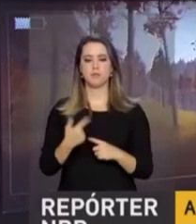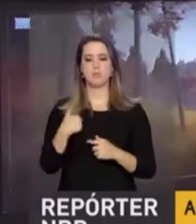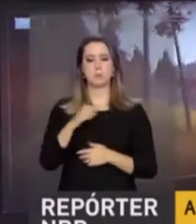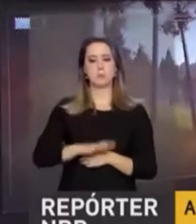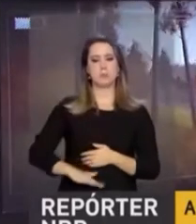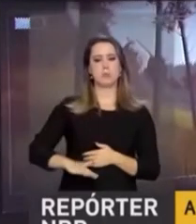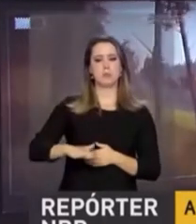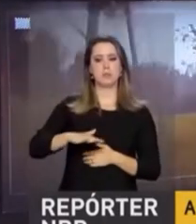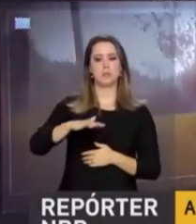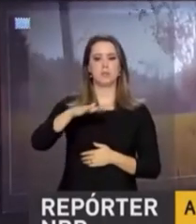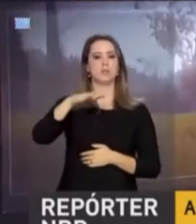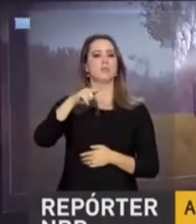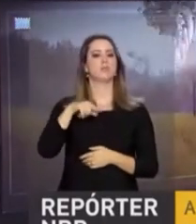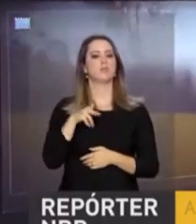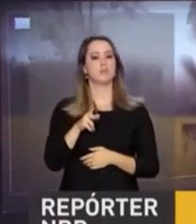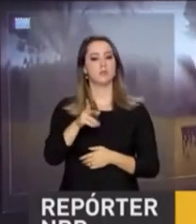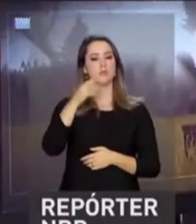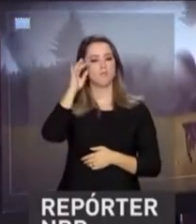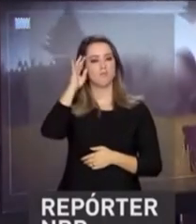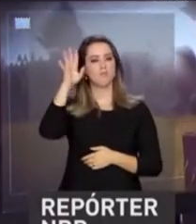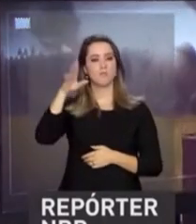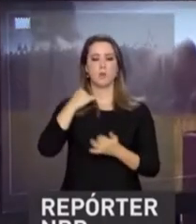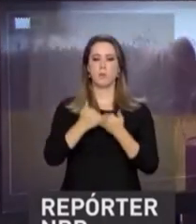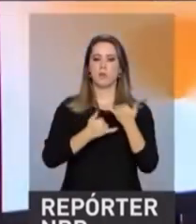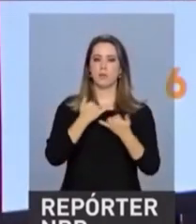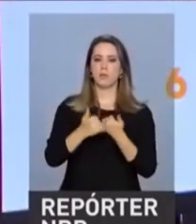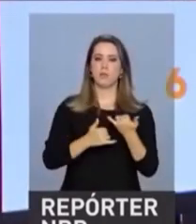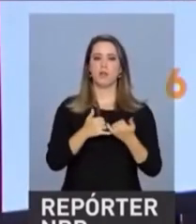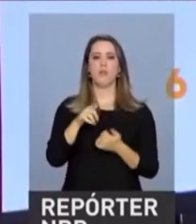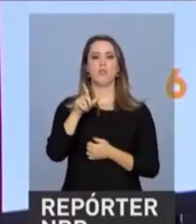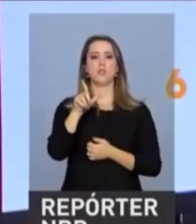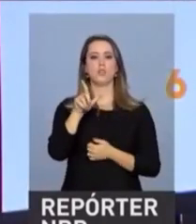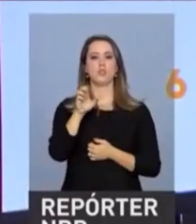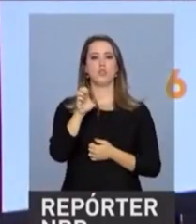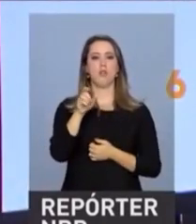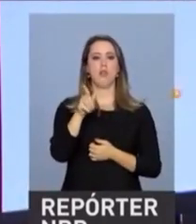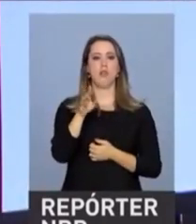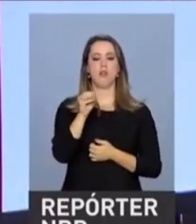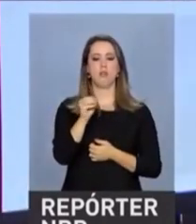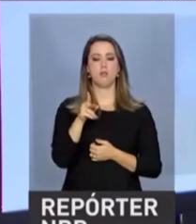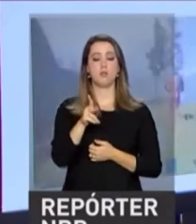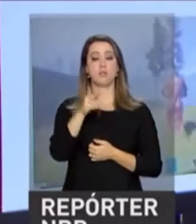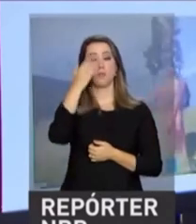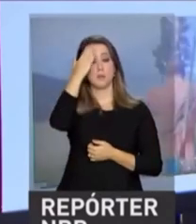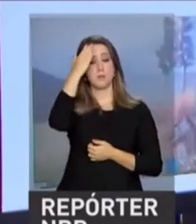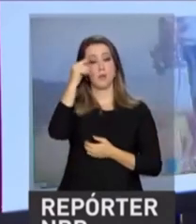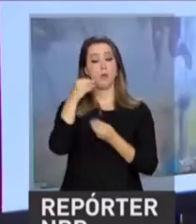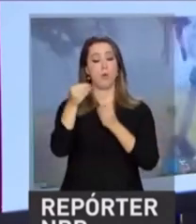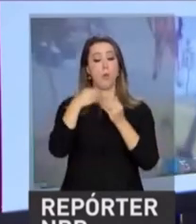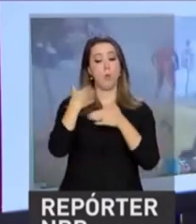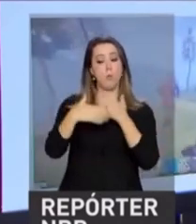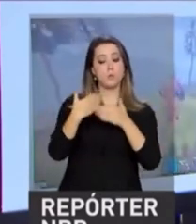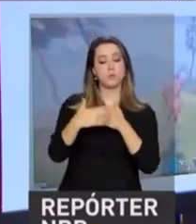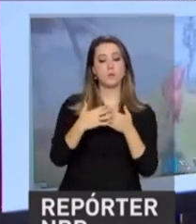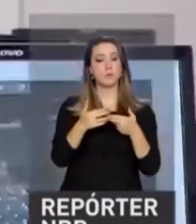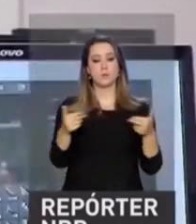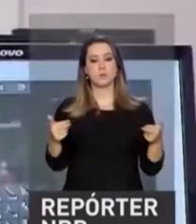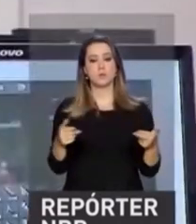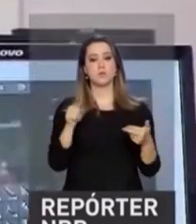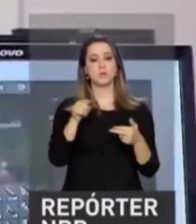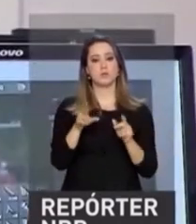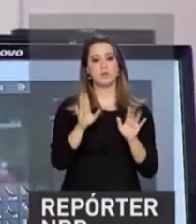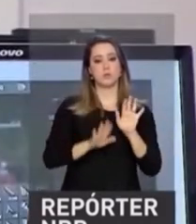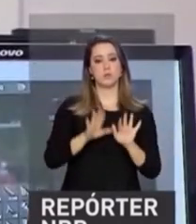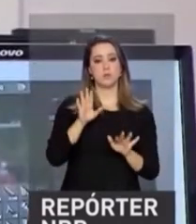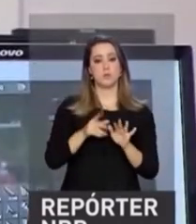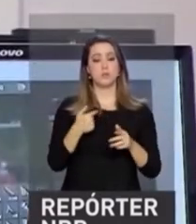pequeno, eu sempre fui voltado para essa área mais criativa, eu brincava muito de Lego e sempre queria saber como que funcionava o desenvolvimento das coisas.